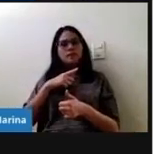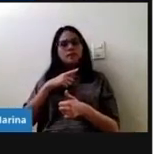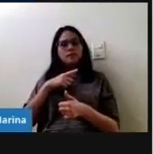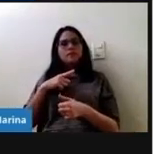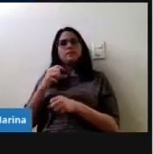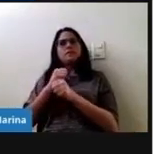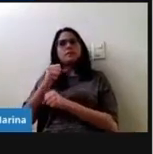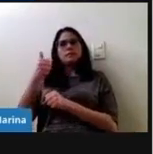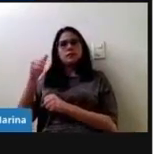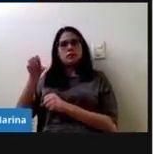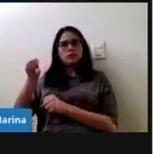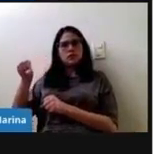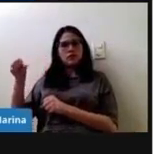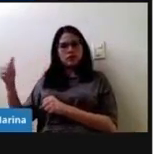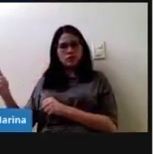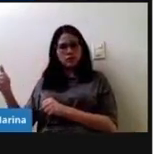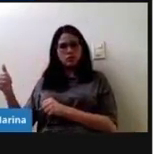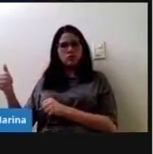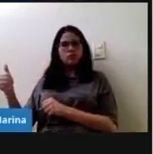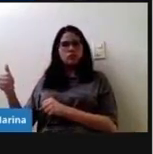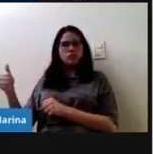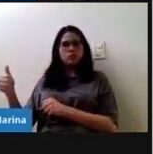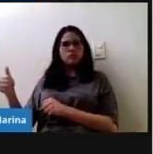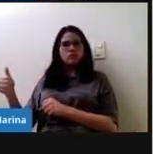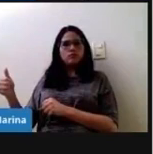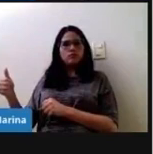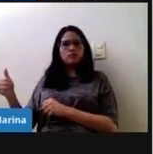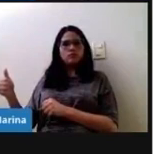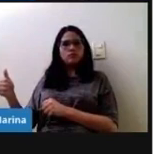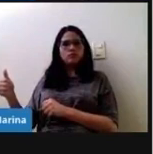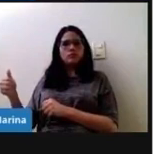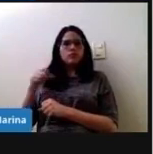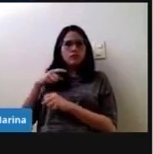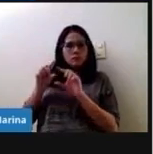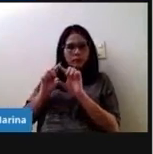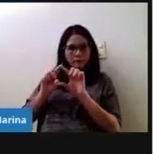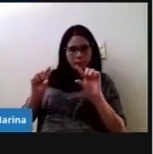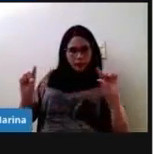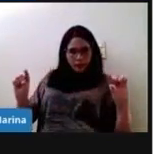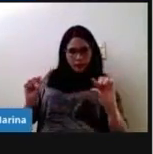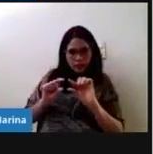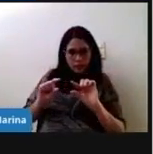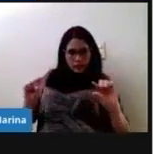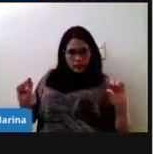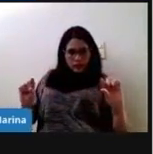em 1991 a base da pirâmide era um pouquinho